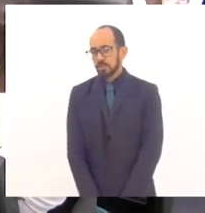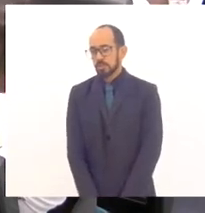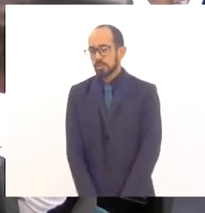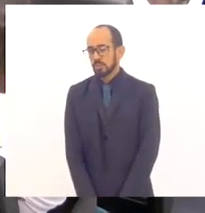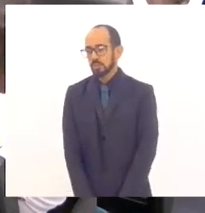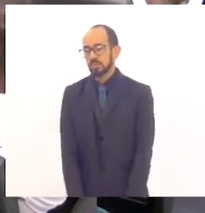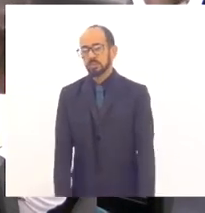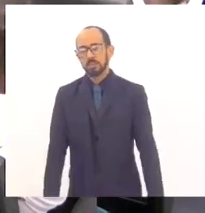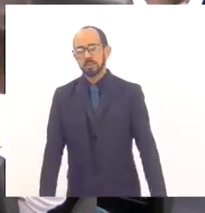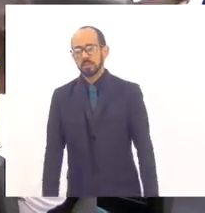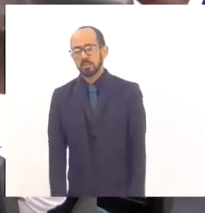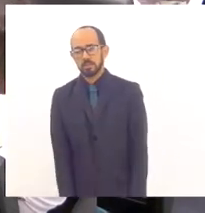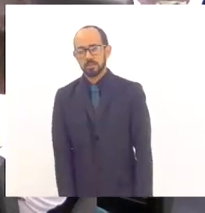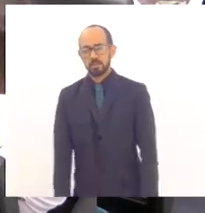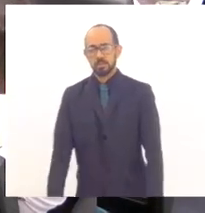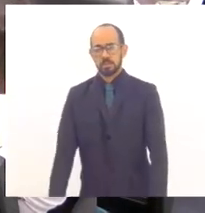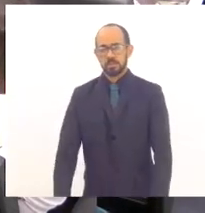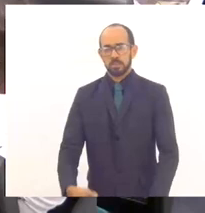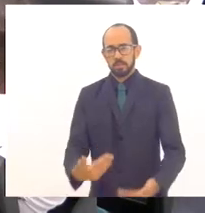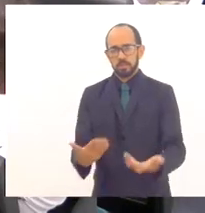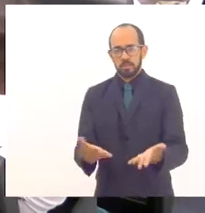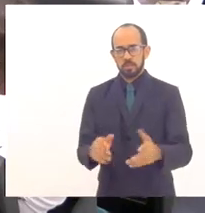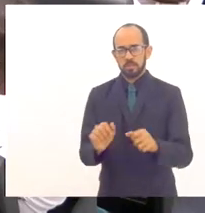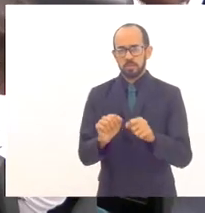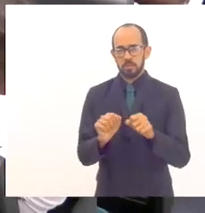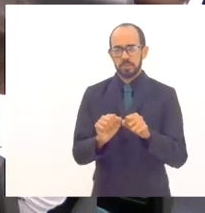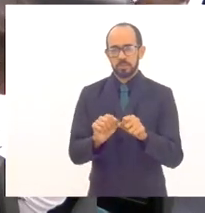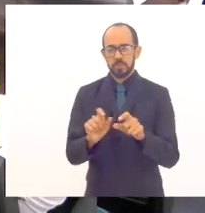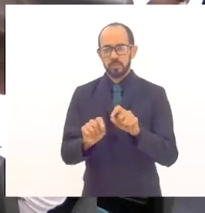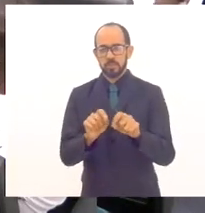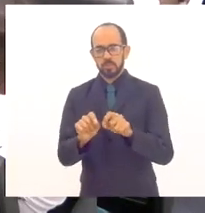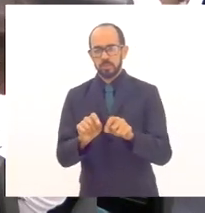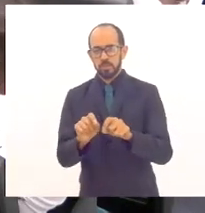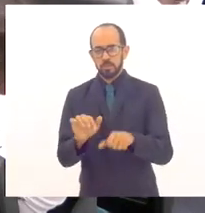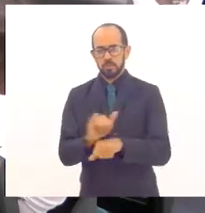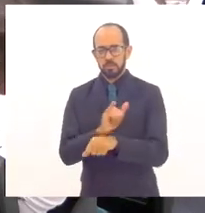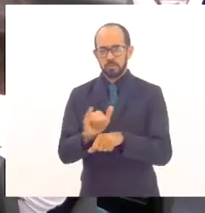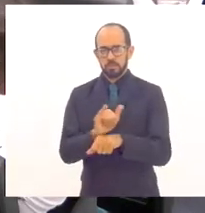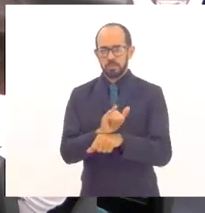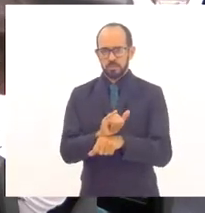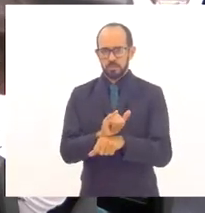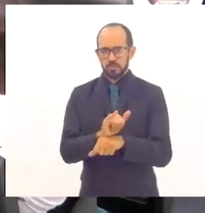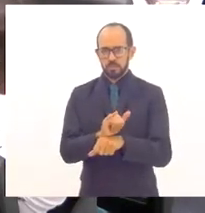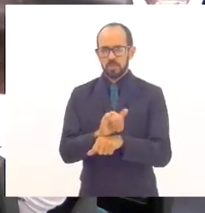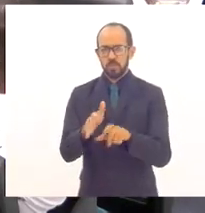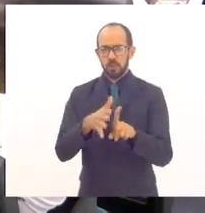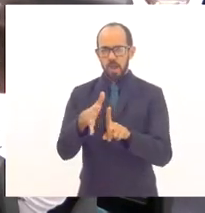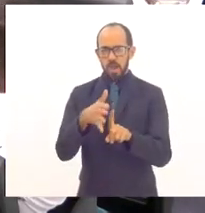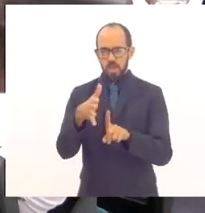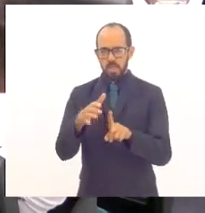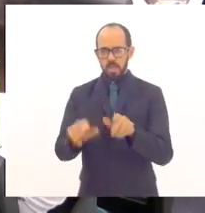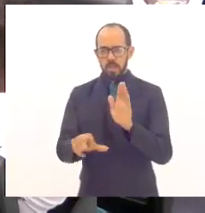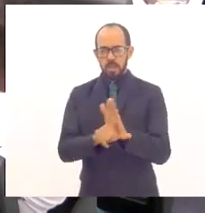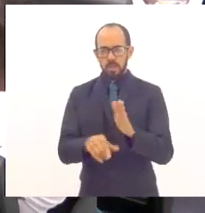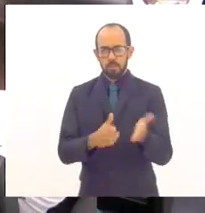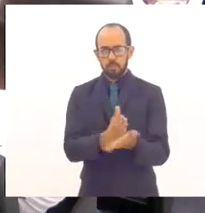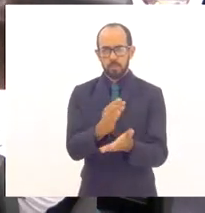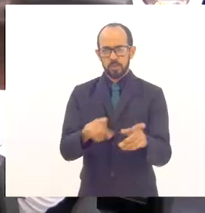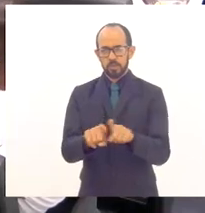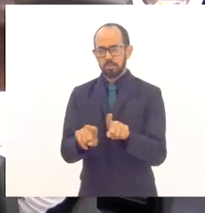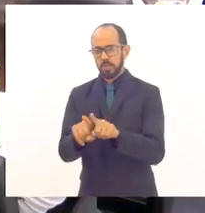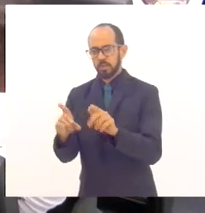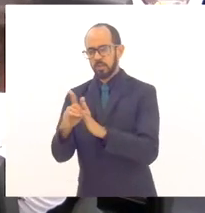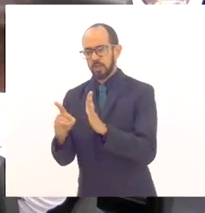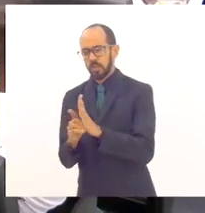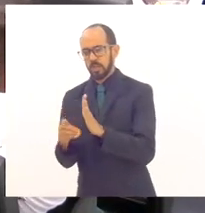Bom, fazer um contraponto tanto à lei que já está aprovada quanto ao decreto que